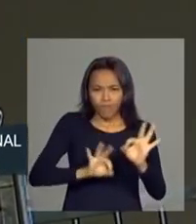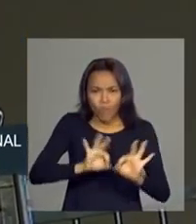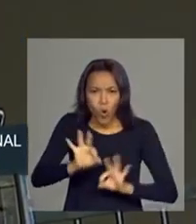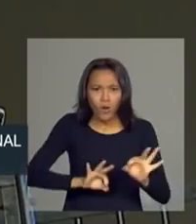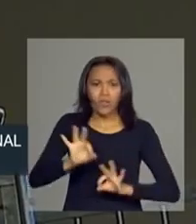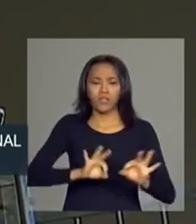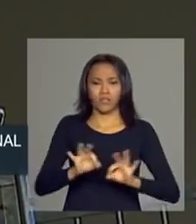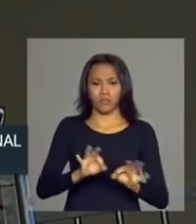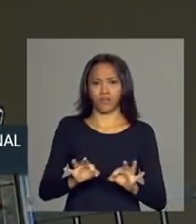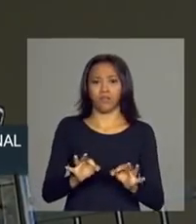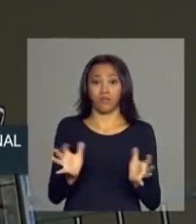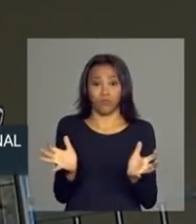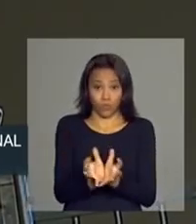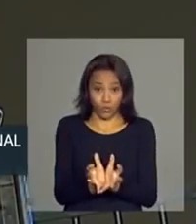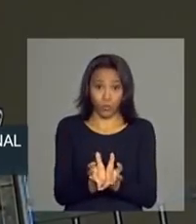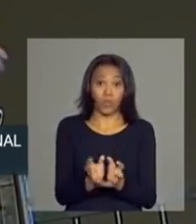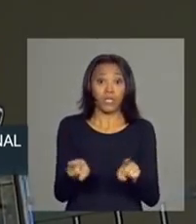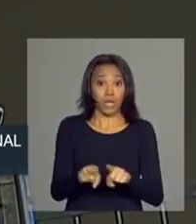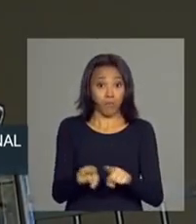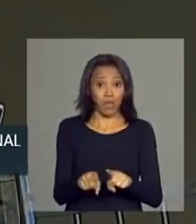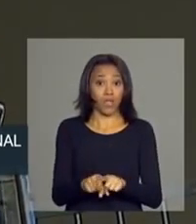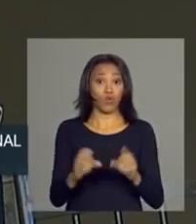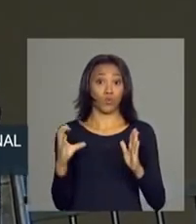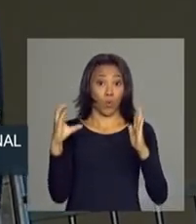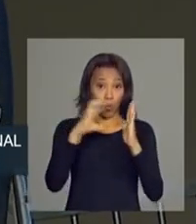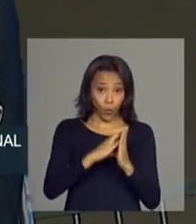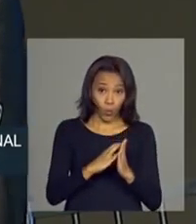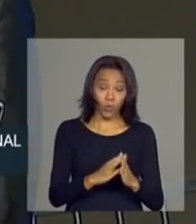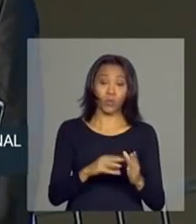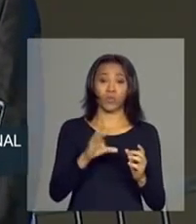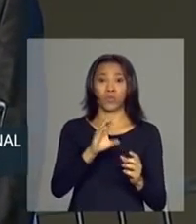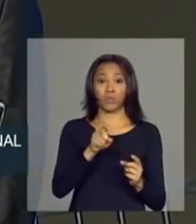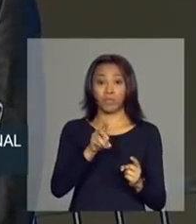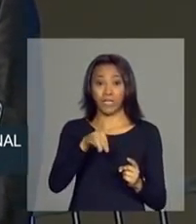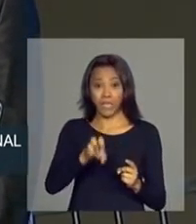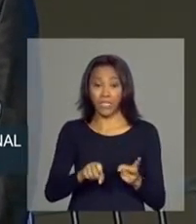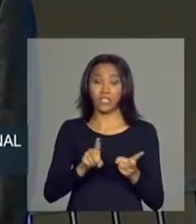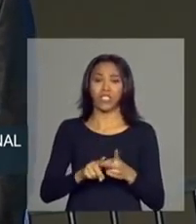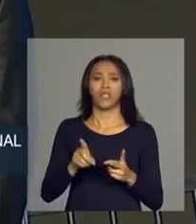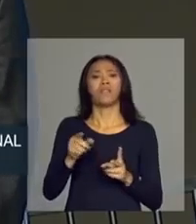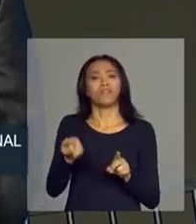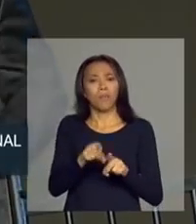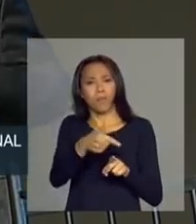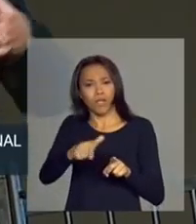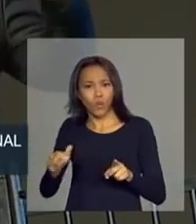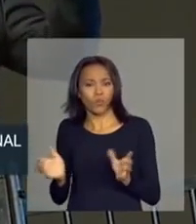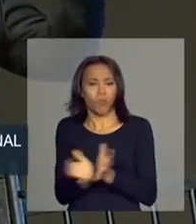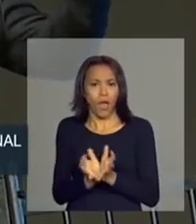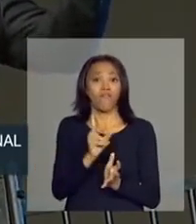vocês do Centro-Oeste, vocês do Sul e do Sudeste, Nós estamos